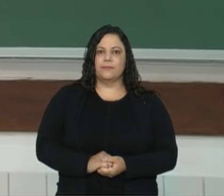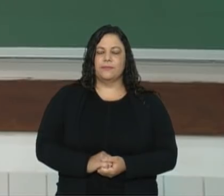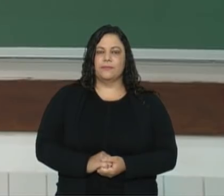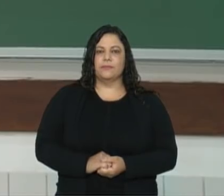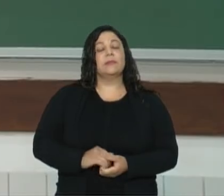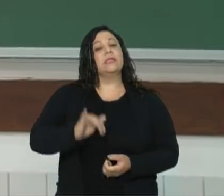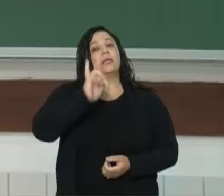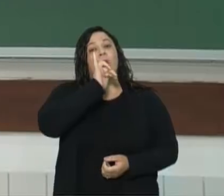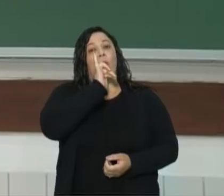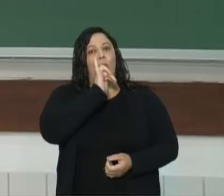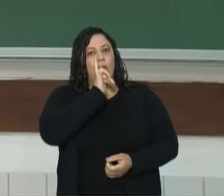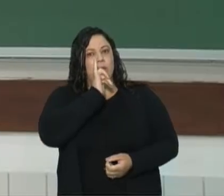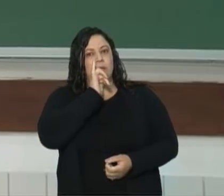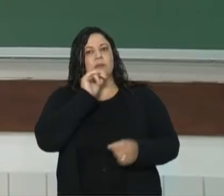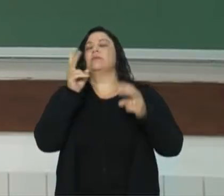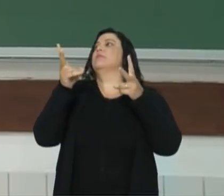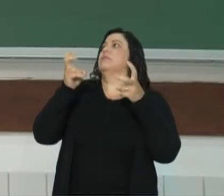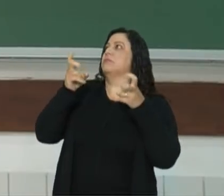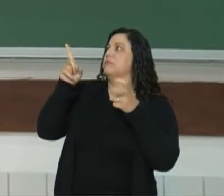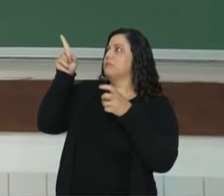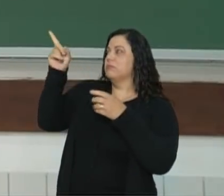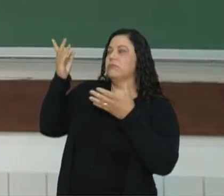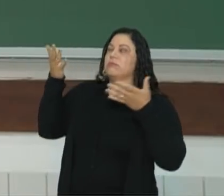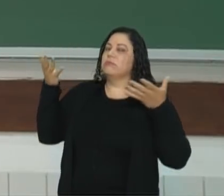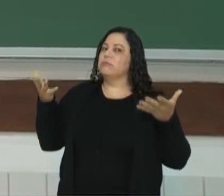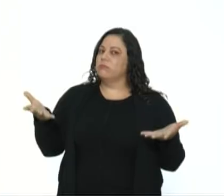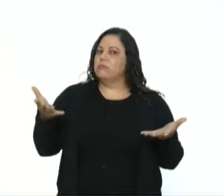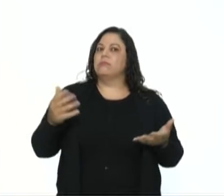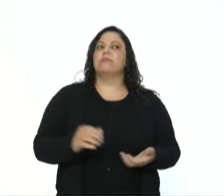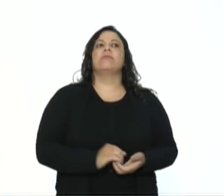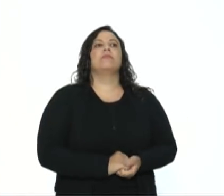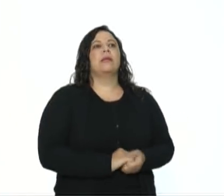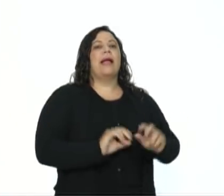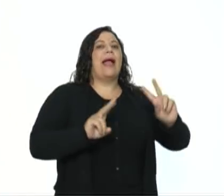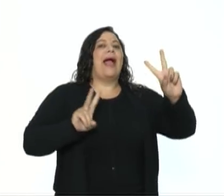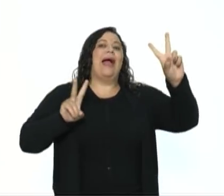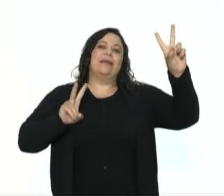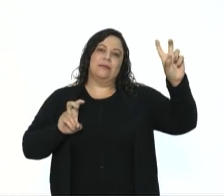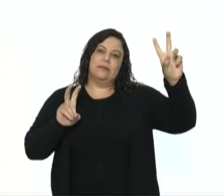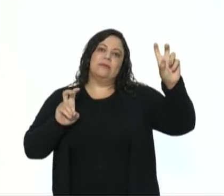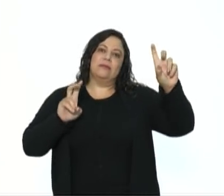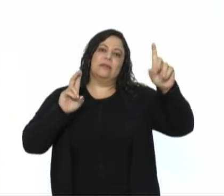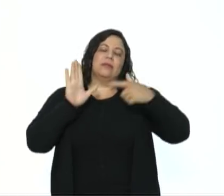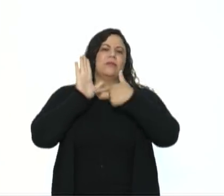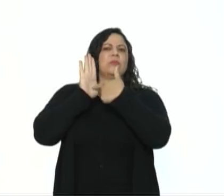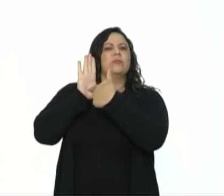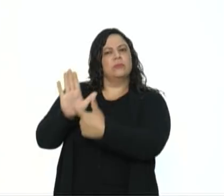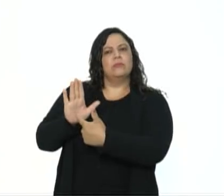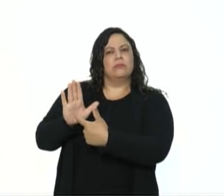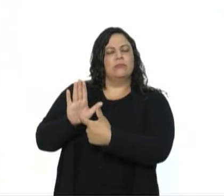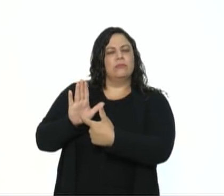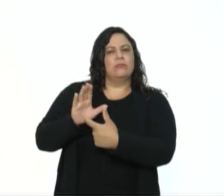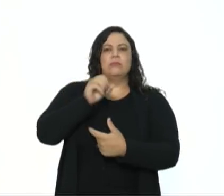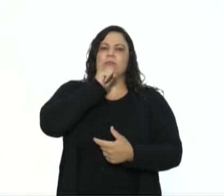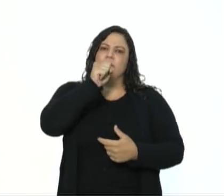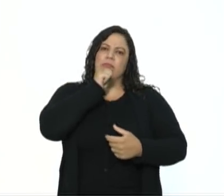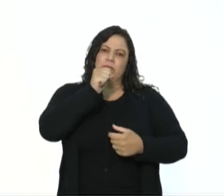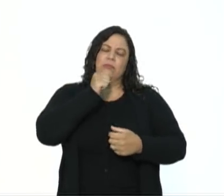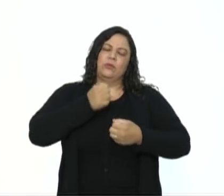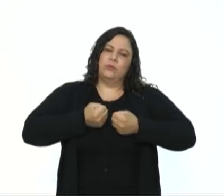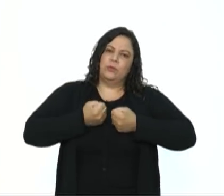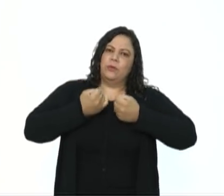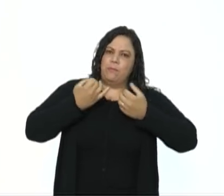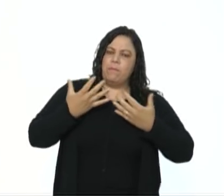pelo exemplo que você observou, né? A gente observa que as aspas identificam os depoimentos da reportagem, os